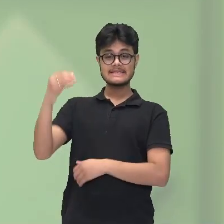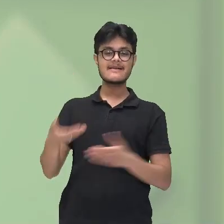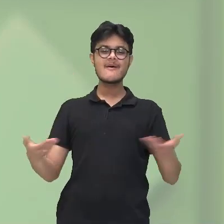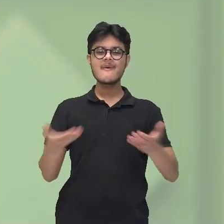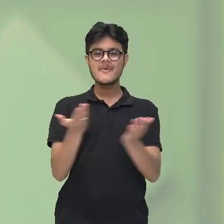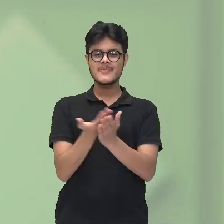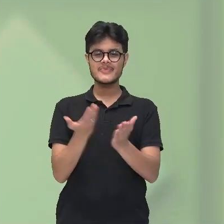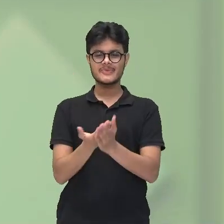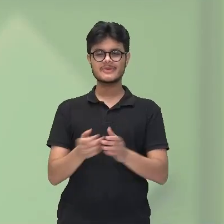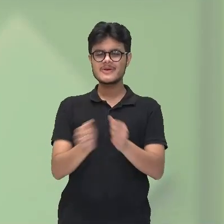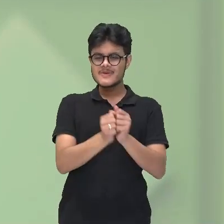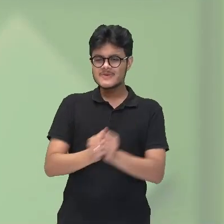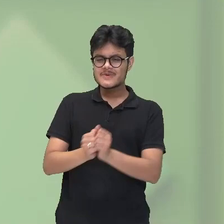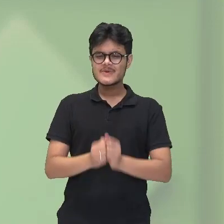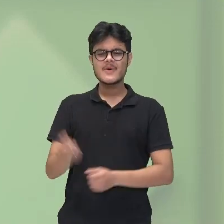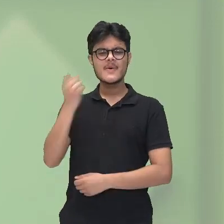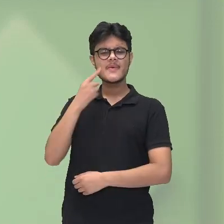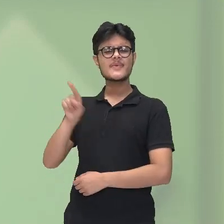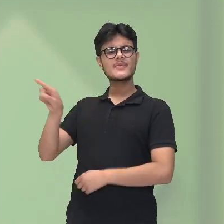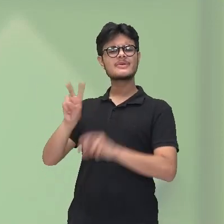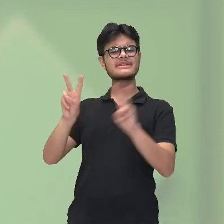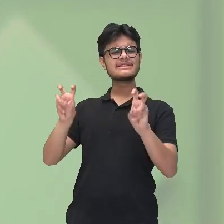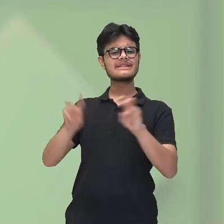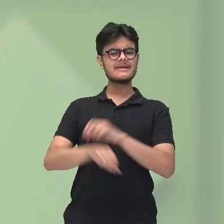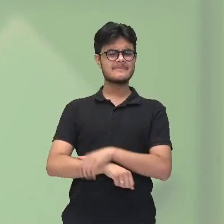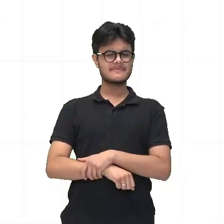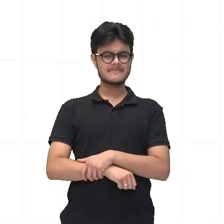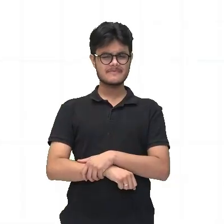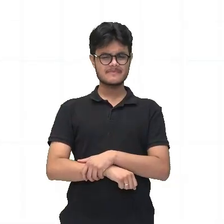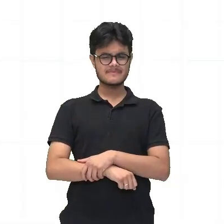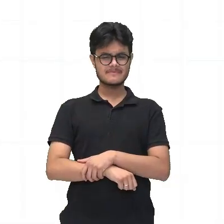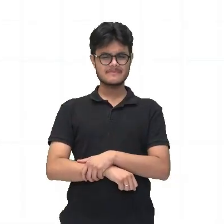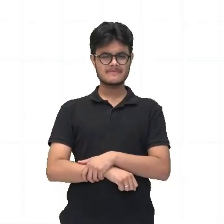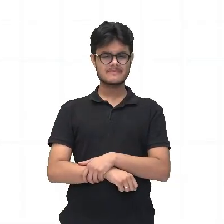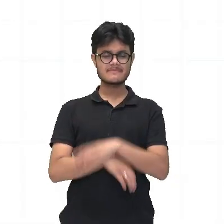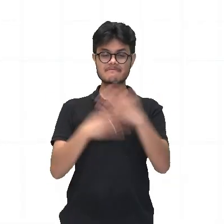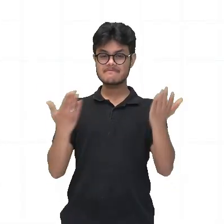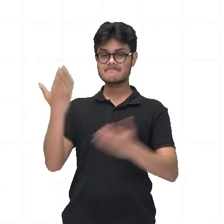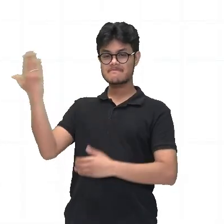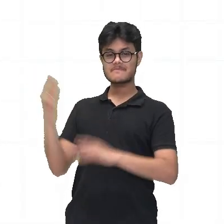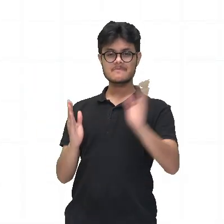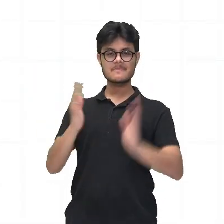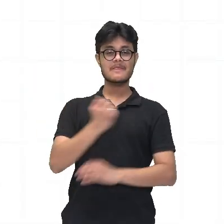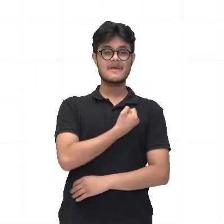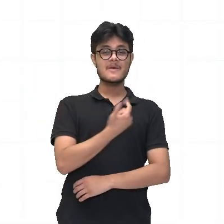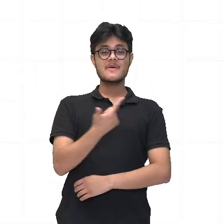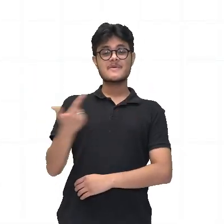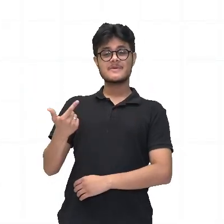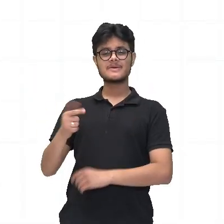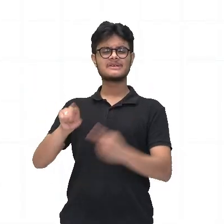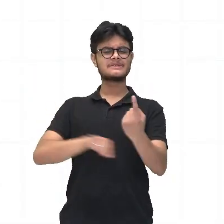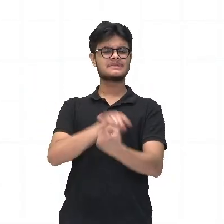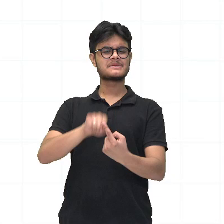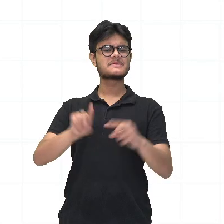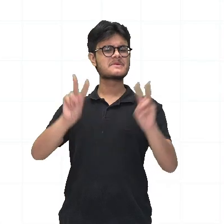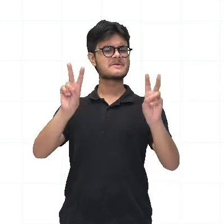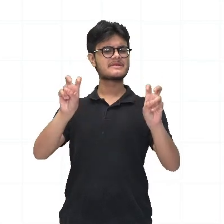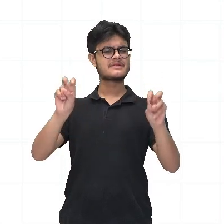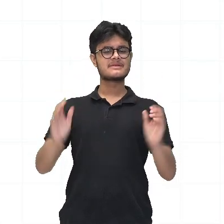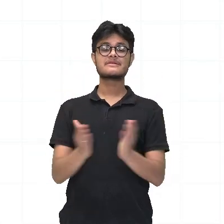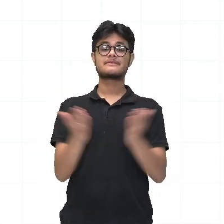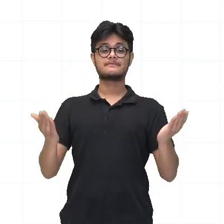com vocês. Bora ver qual é o assunto da nossa aula. A nossa aula 22 tem por objeto de